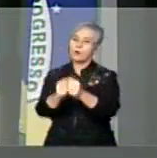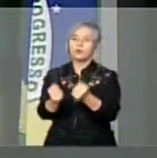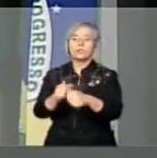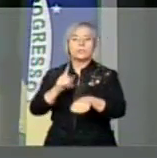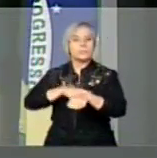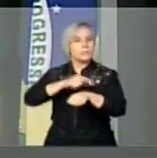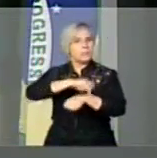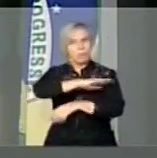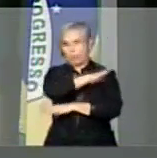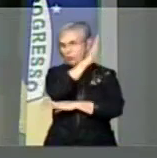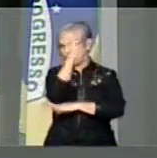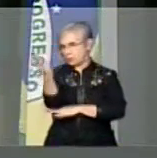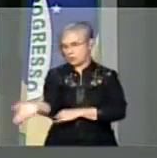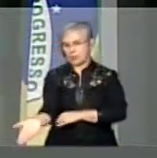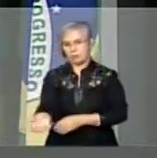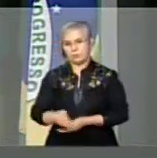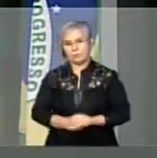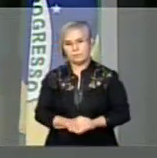tempo integral.